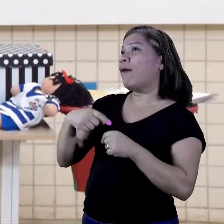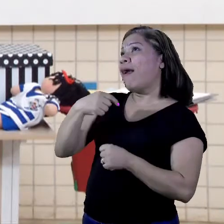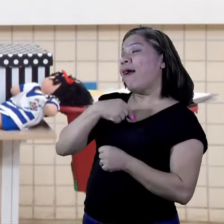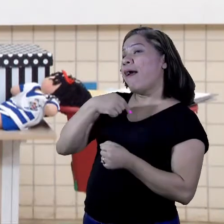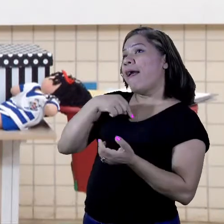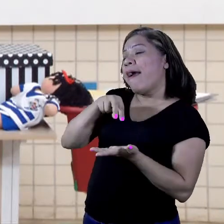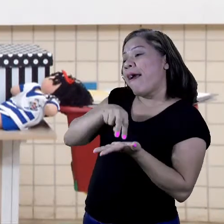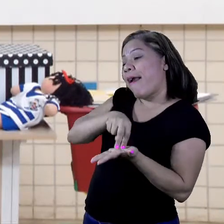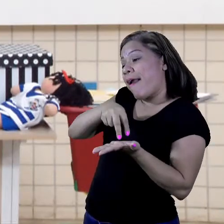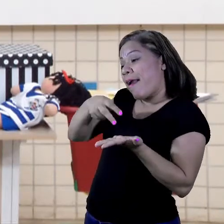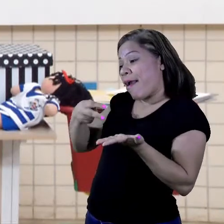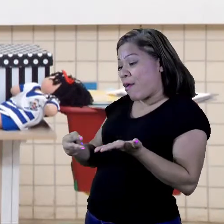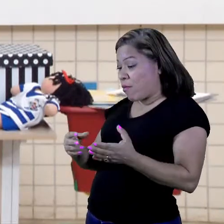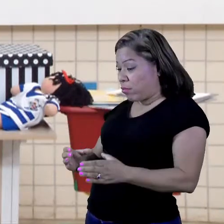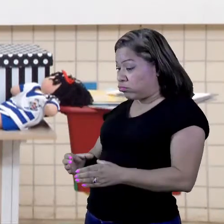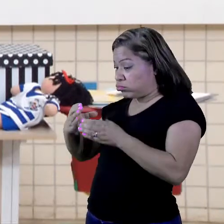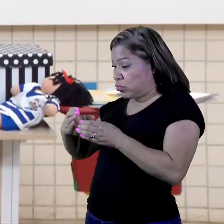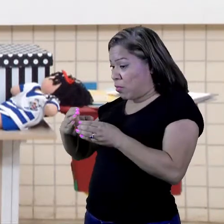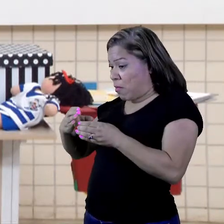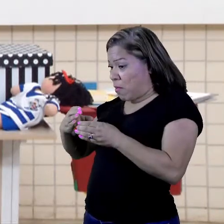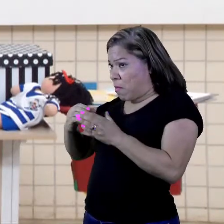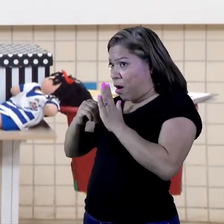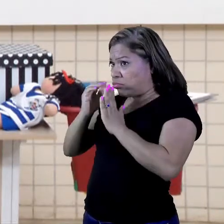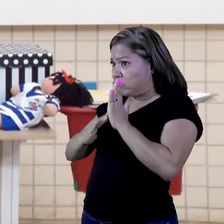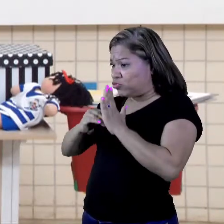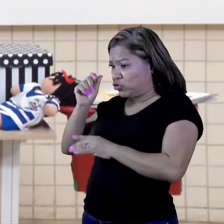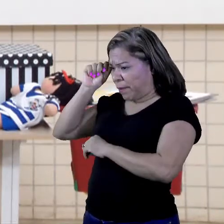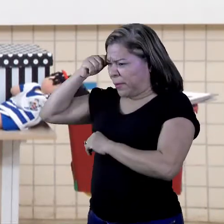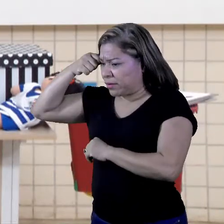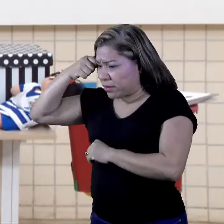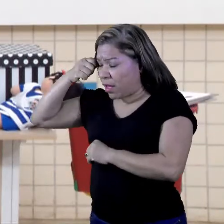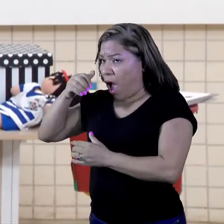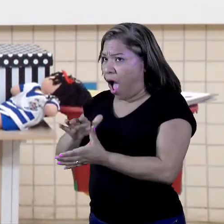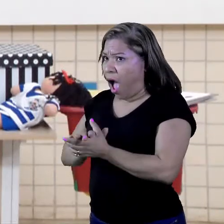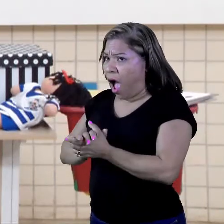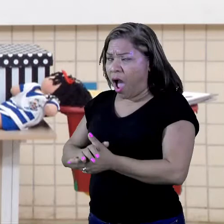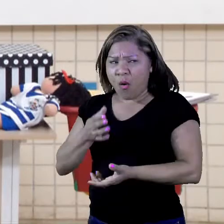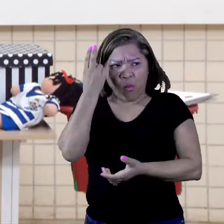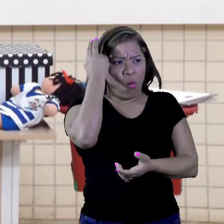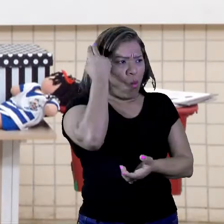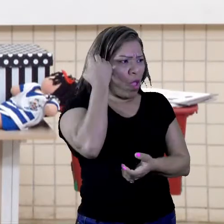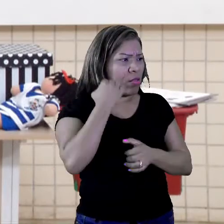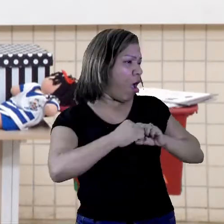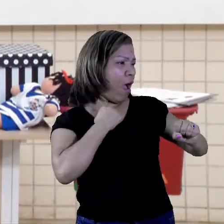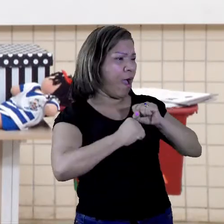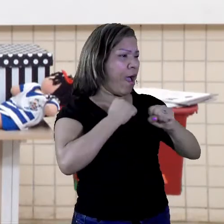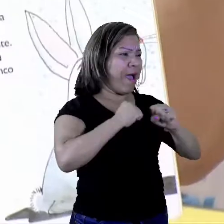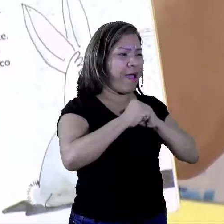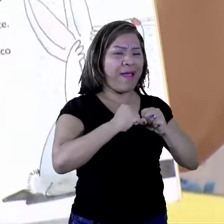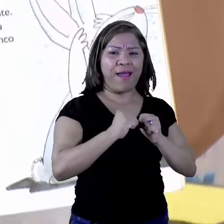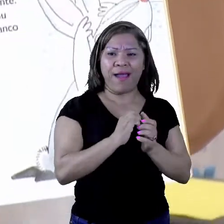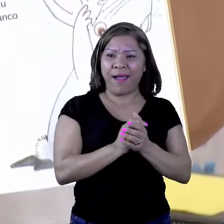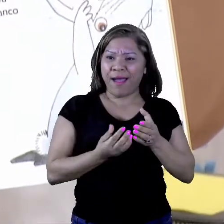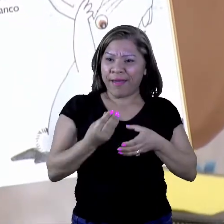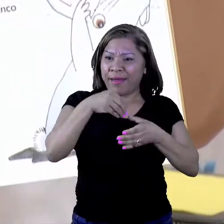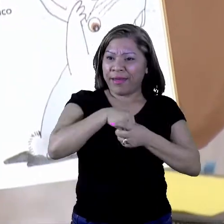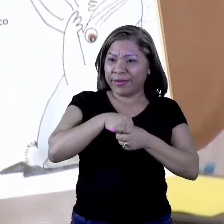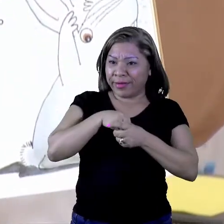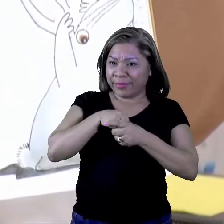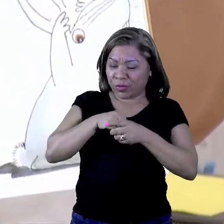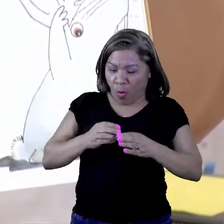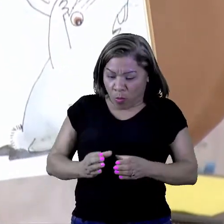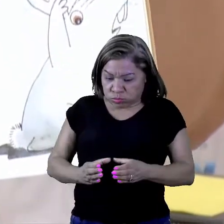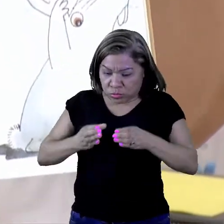num balde de tinta preta. O coelho, mais do que rápido, saiu dali correndo e entrou num balde de